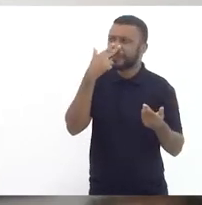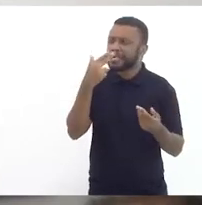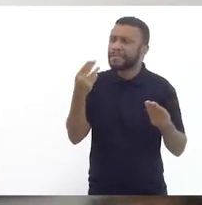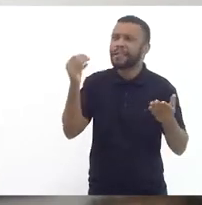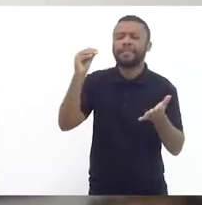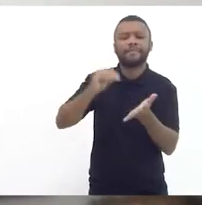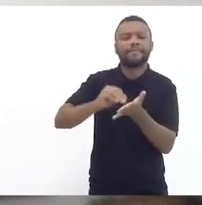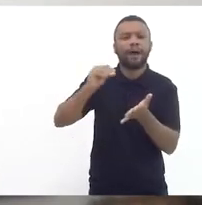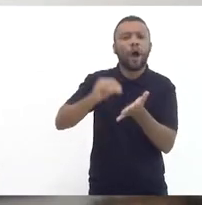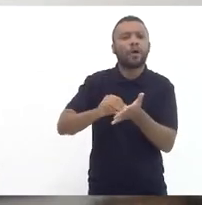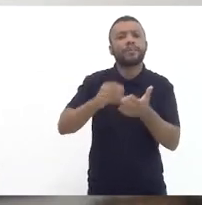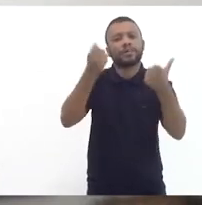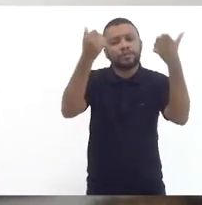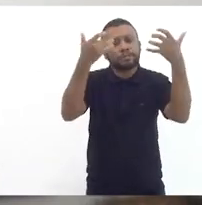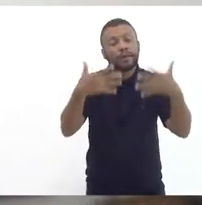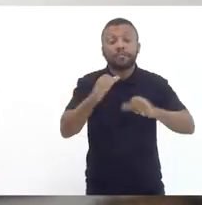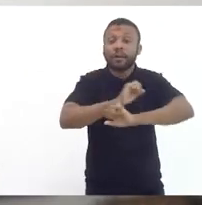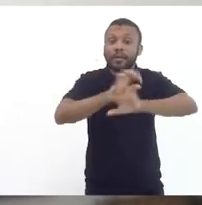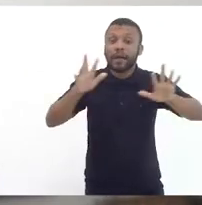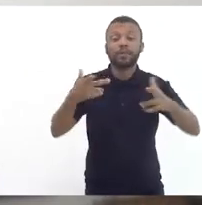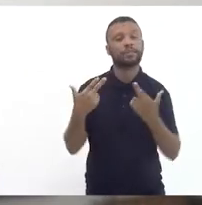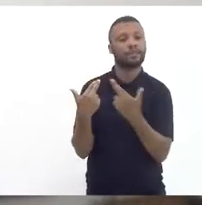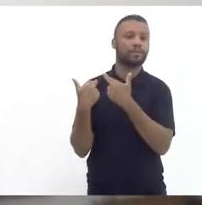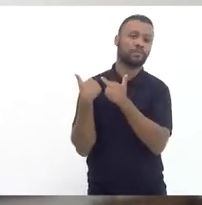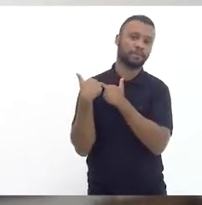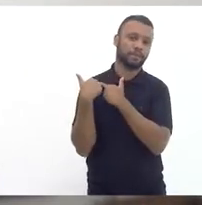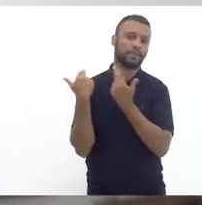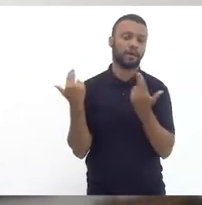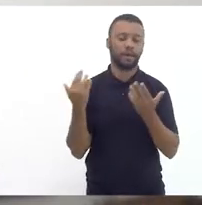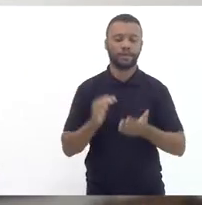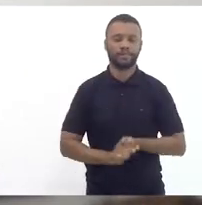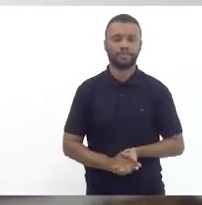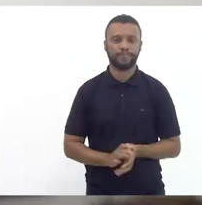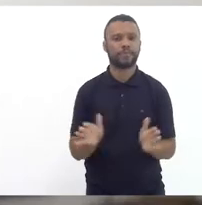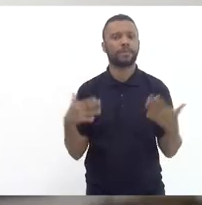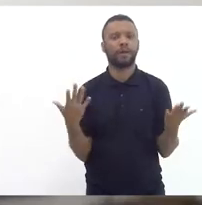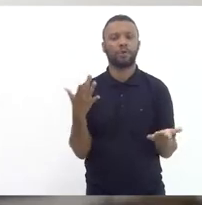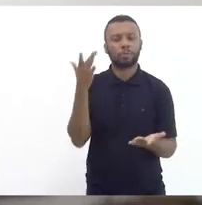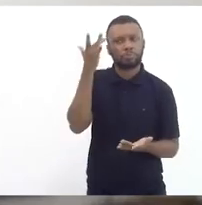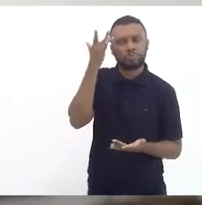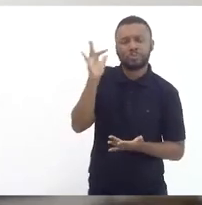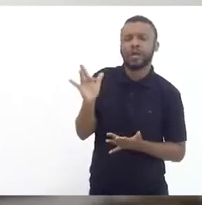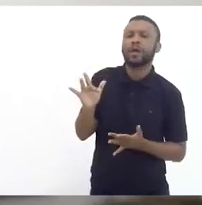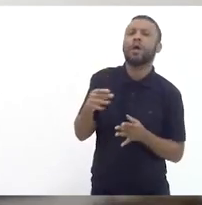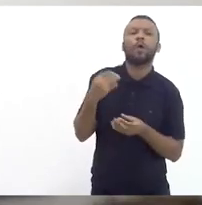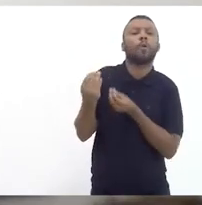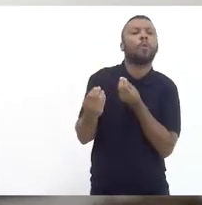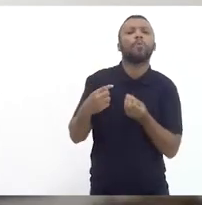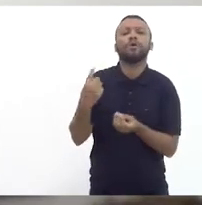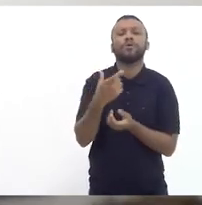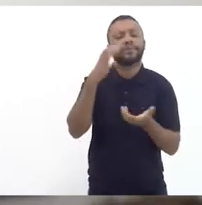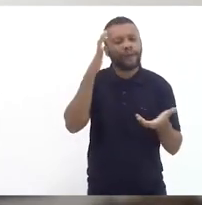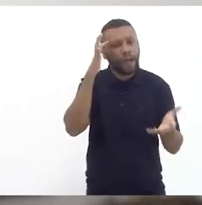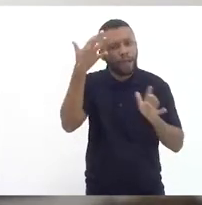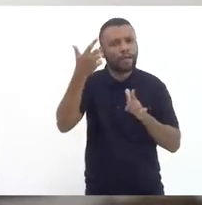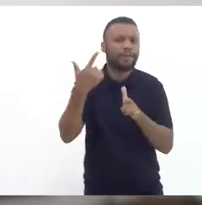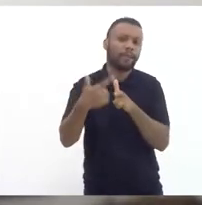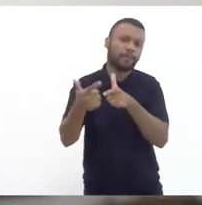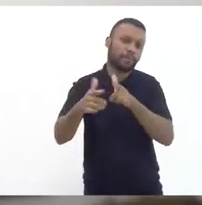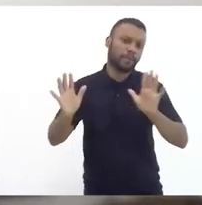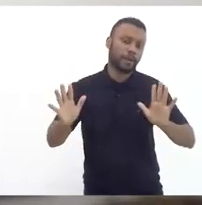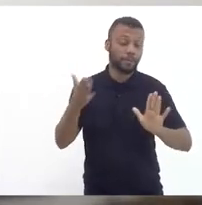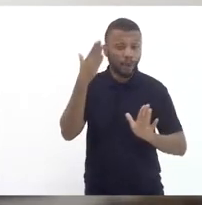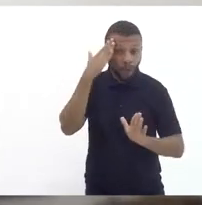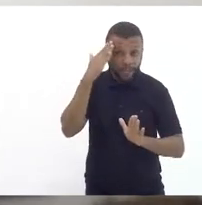a não explanação das responsabilidades. Então, eu não sei como a gente vai resolver isso. O que eu sei é que, na